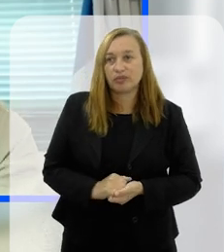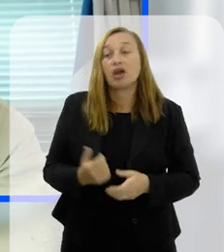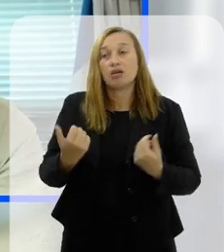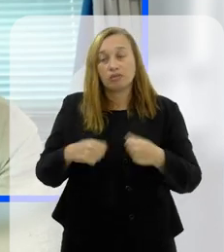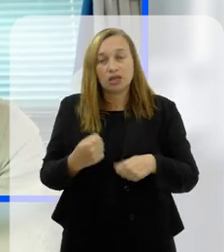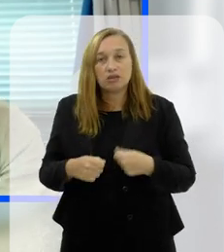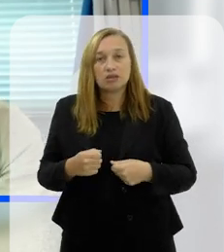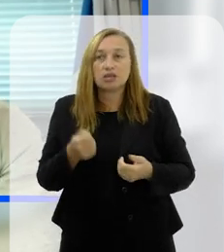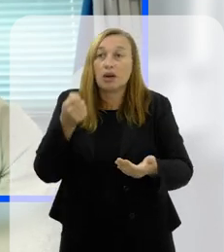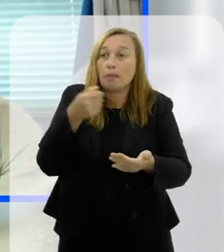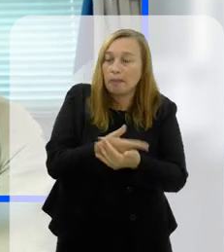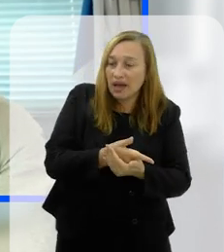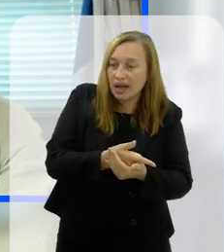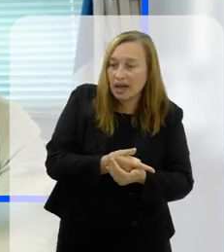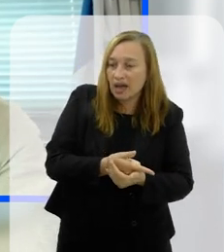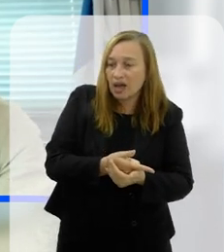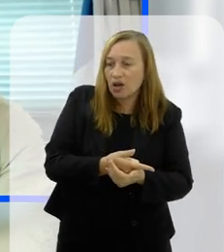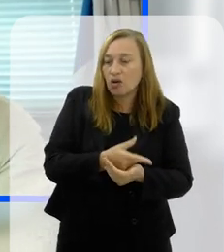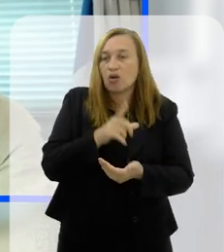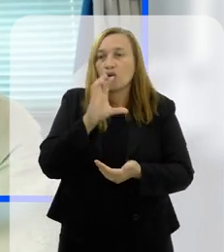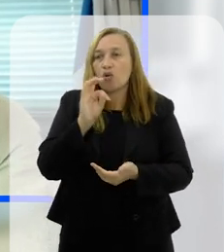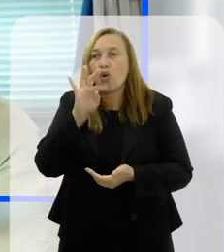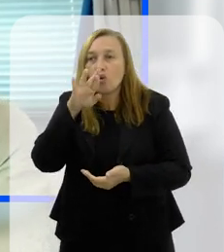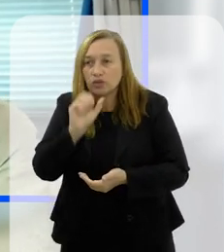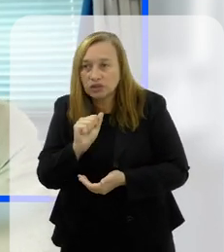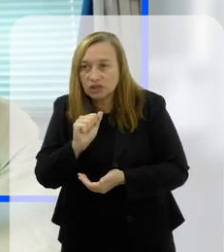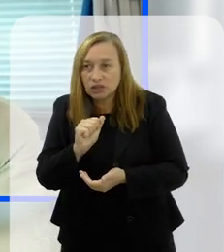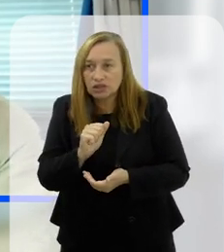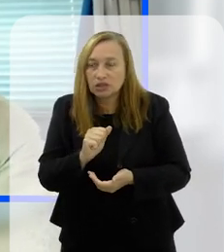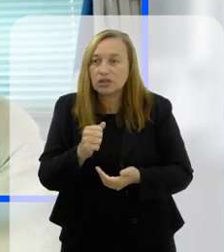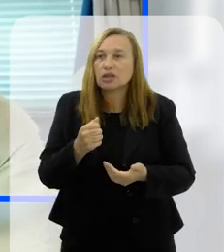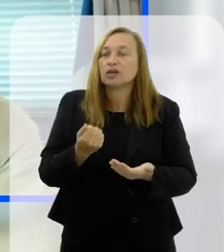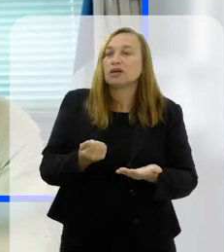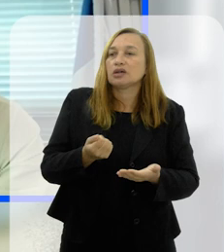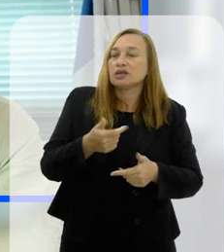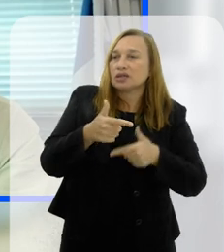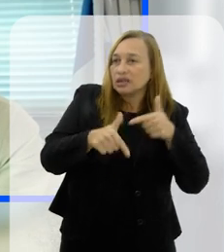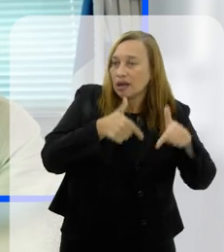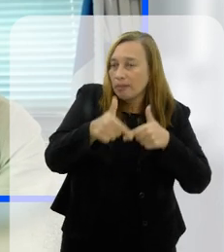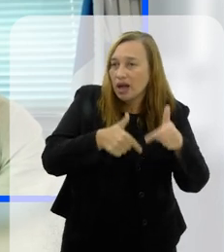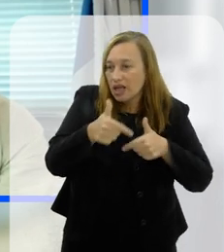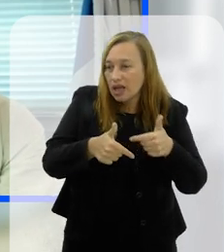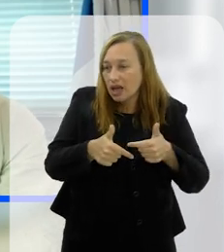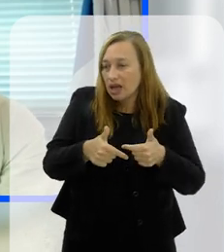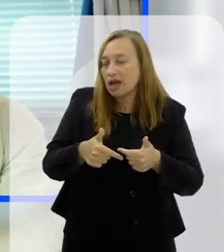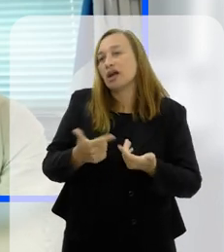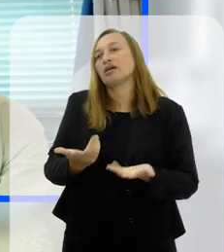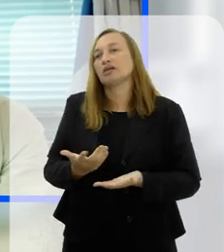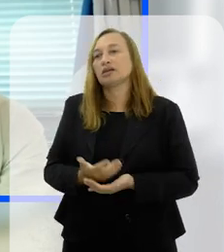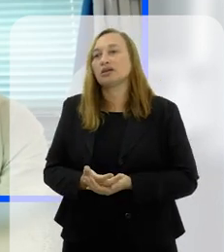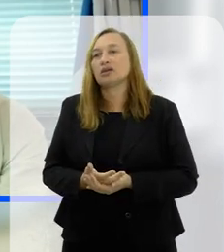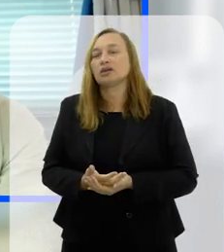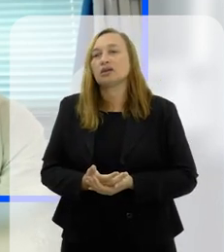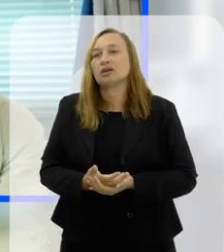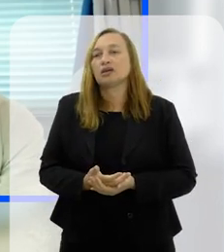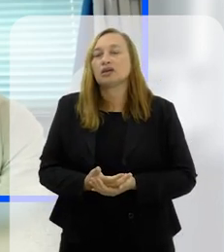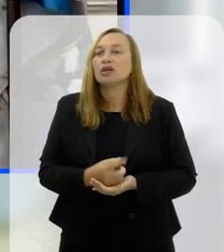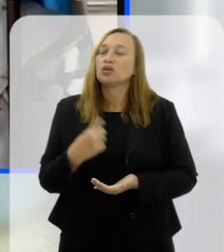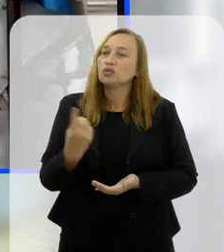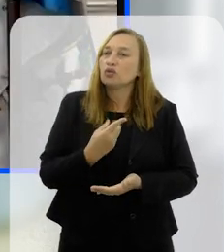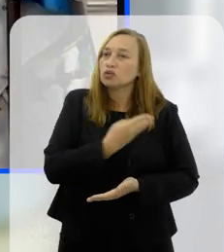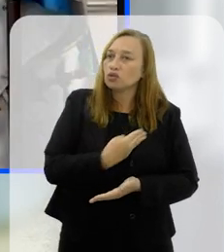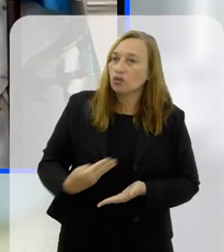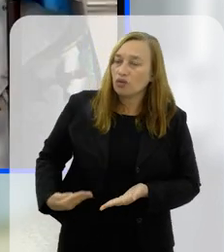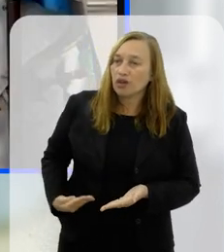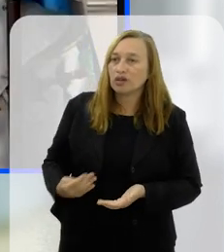é verdade a gente precisa pagar nossas contas por isso que a gente trabalha e para pagar as contas e é um projeto que nós estamos estudando aí